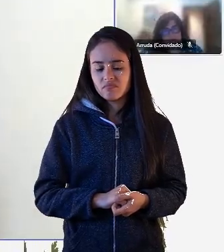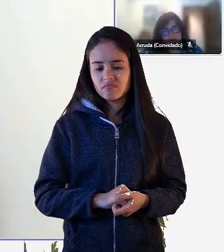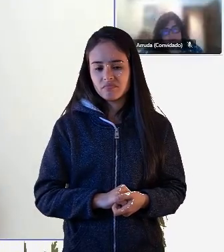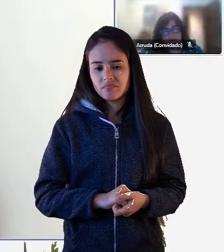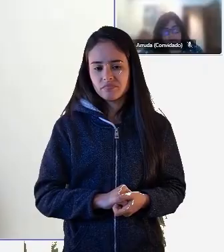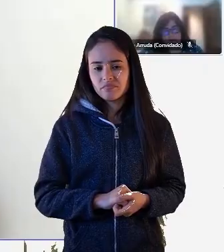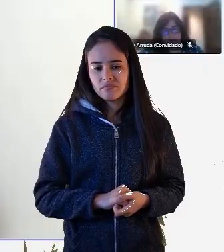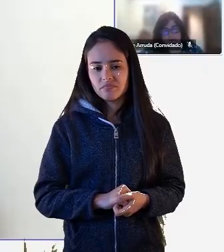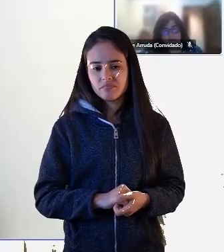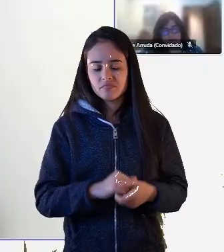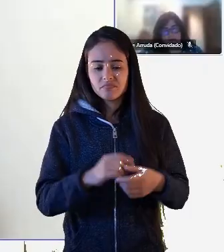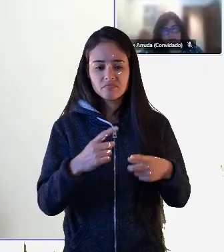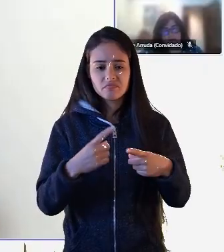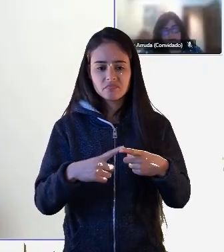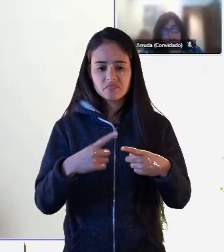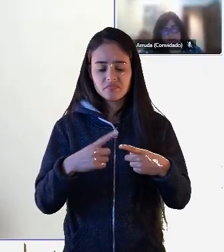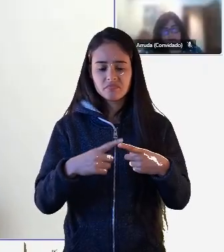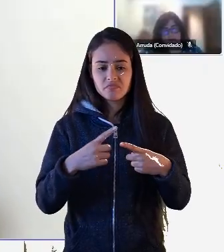música pega muito por aí.